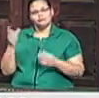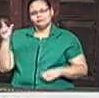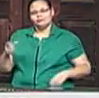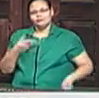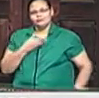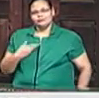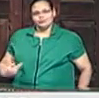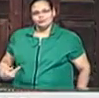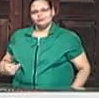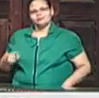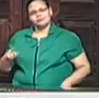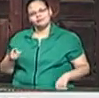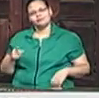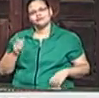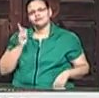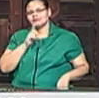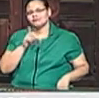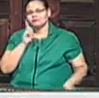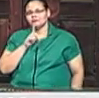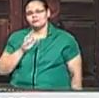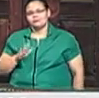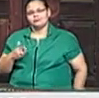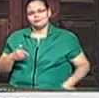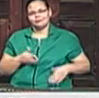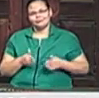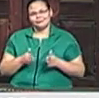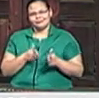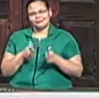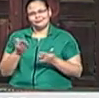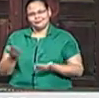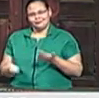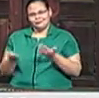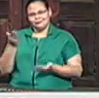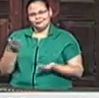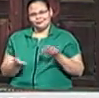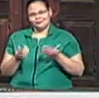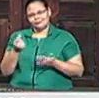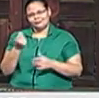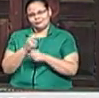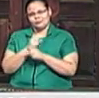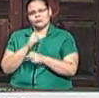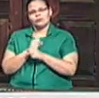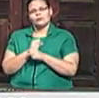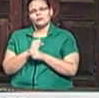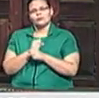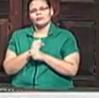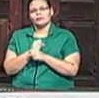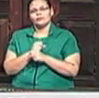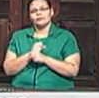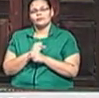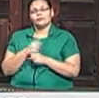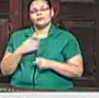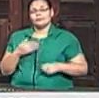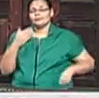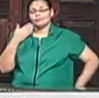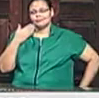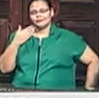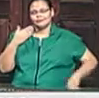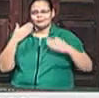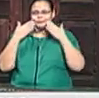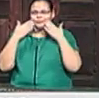para fazer a travessia, para equilibrar as finanças. E ao que se